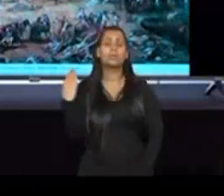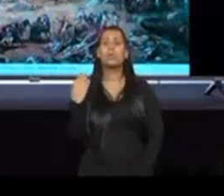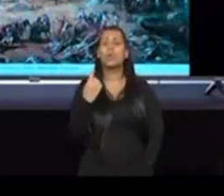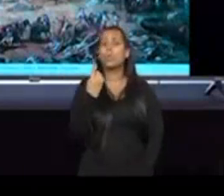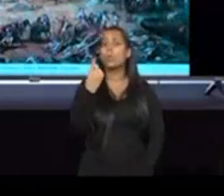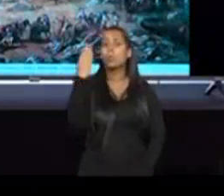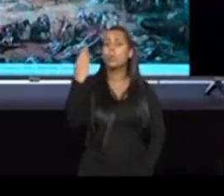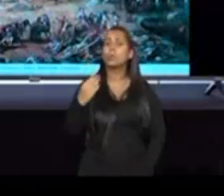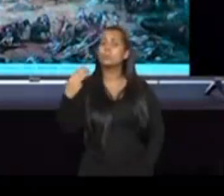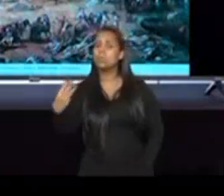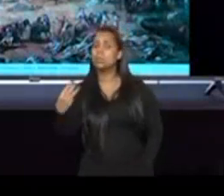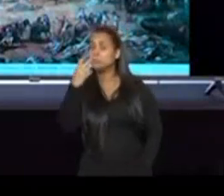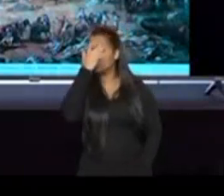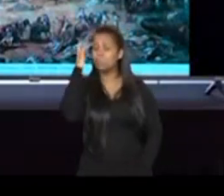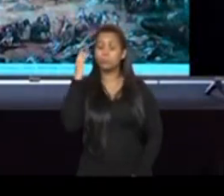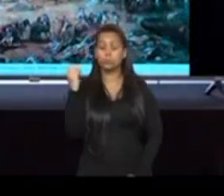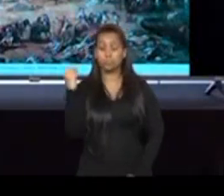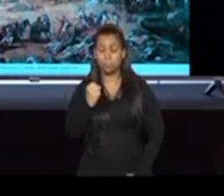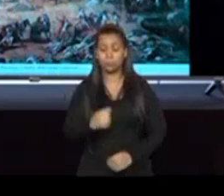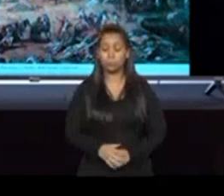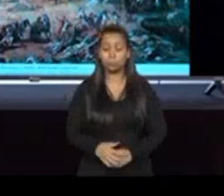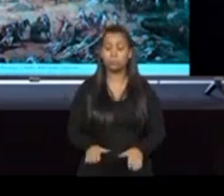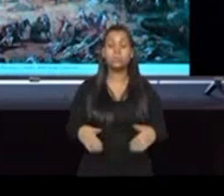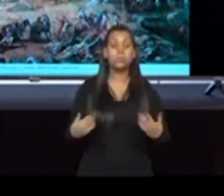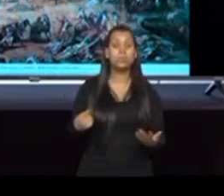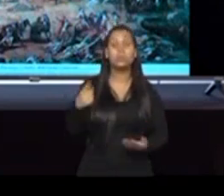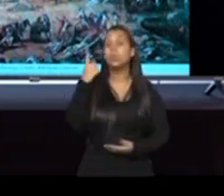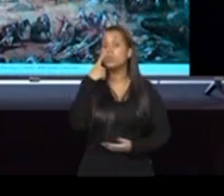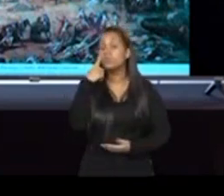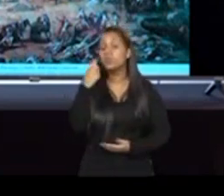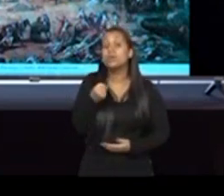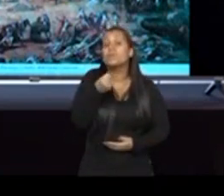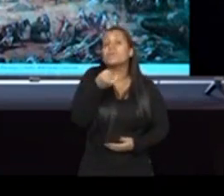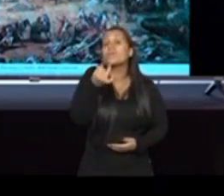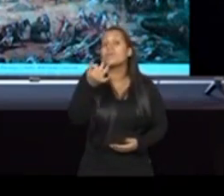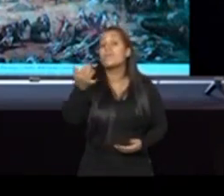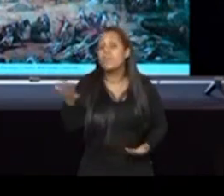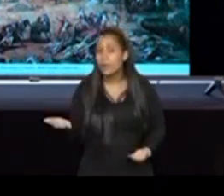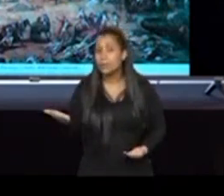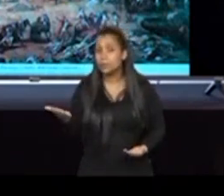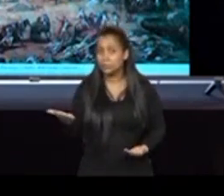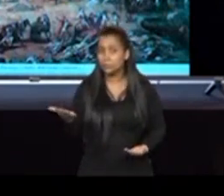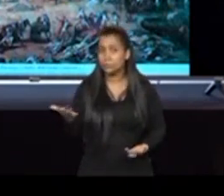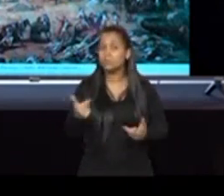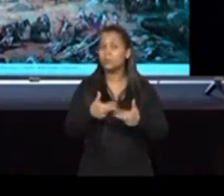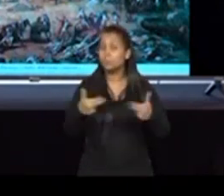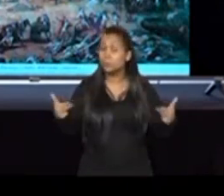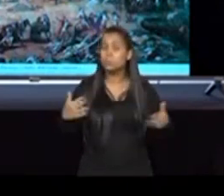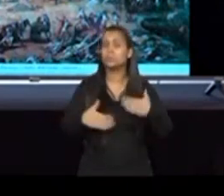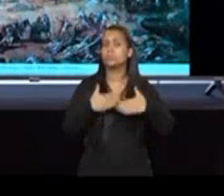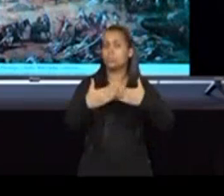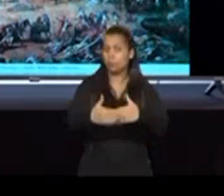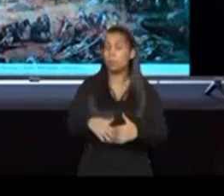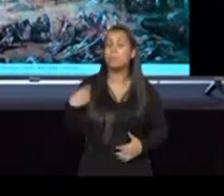terço da população na Europa. Vamos ver então quais foram as condições que essa peste se desenvolveu